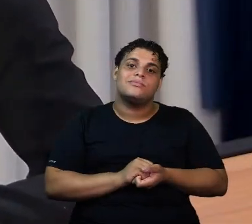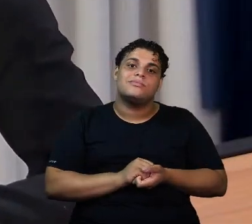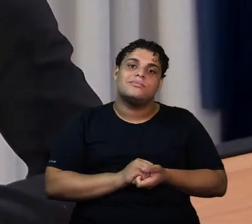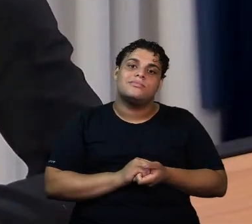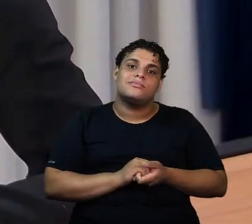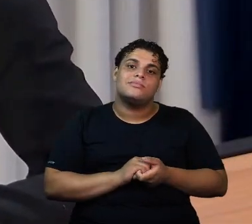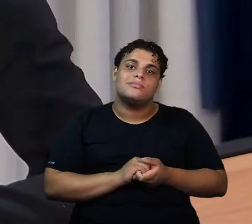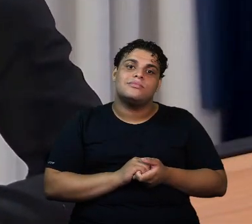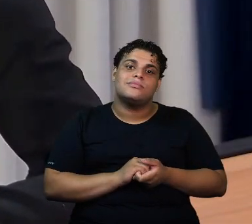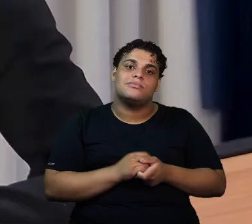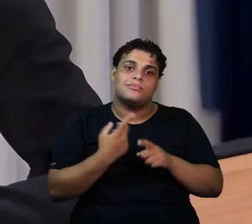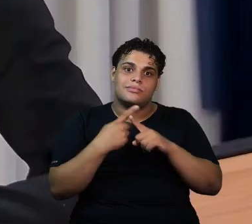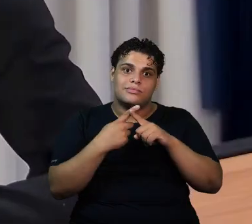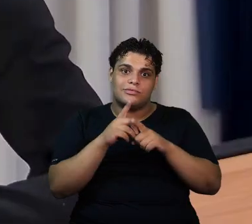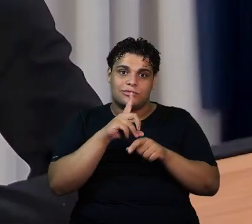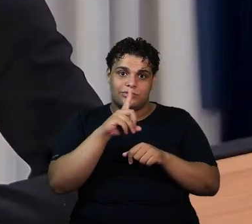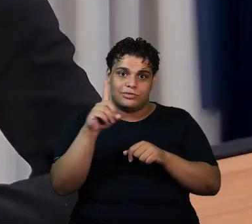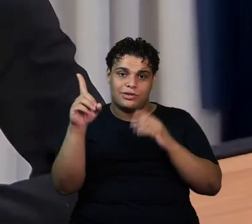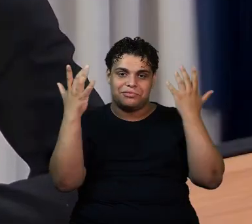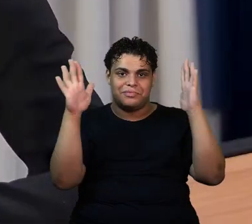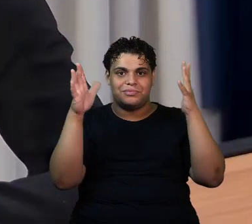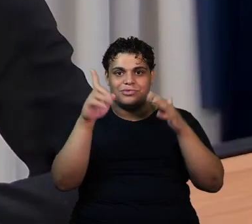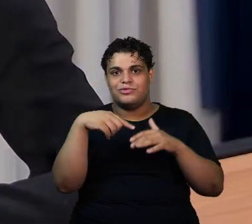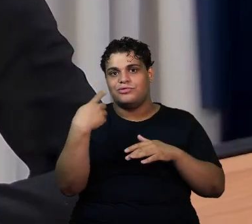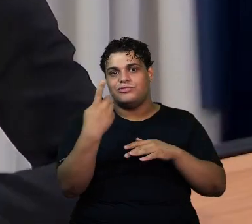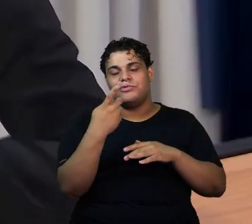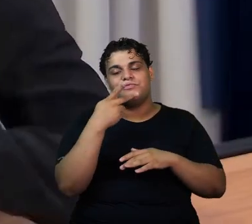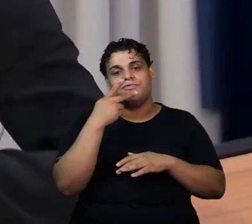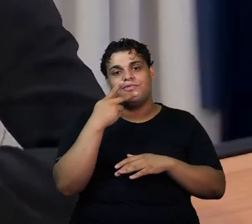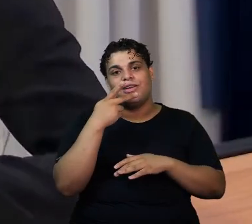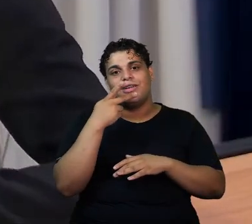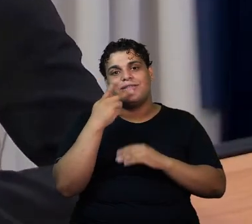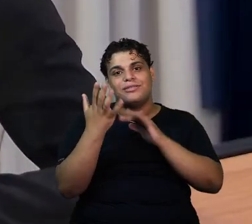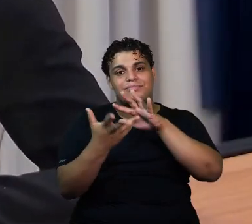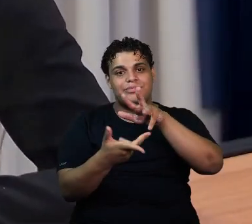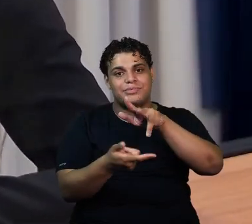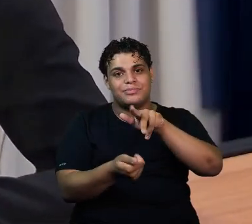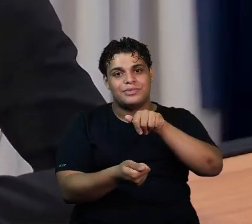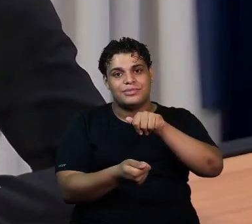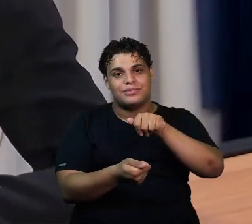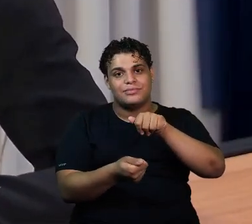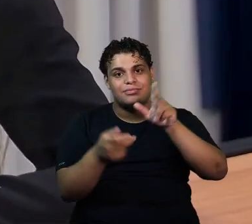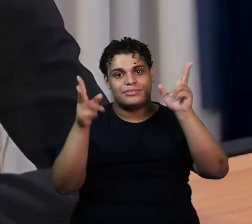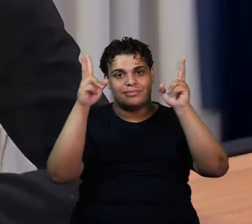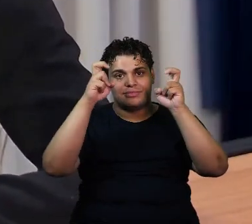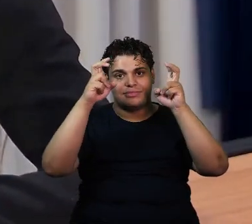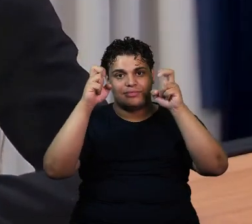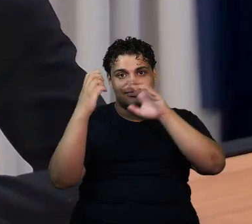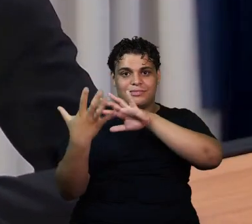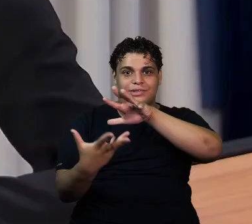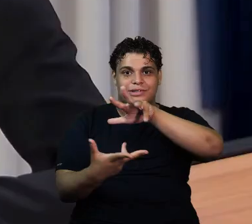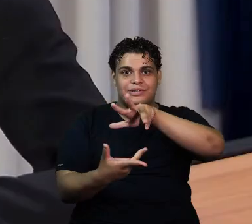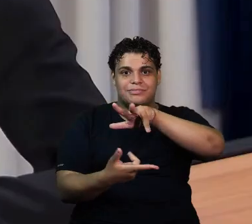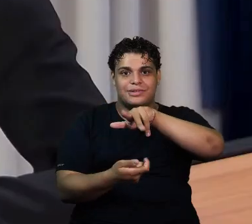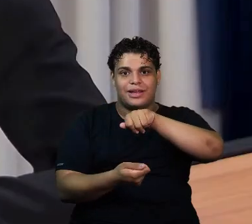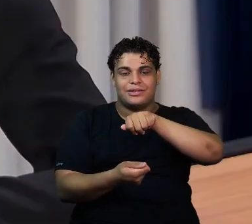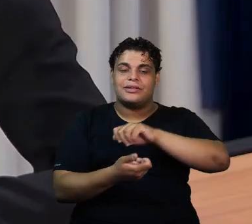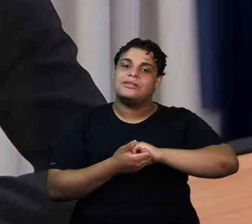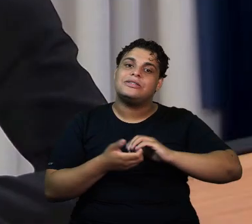data comemorativa, né, que a gente fala mundialmente sobre o meio ambiente. Então,